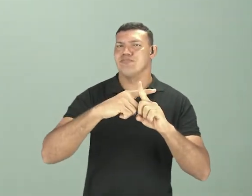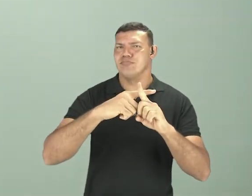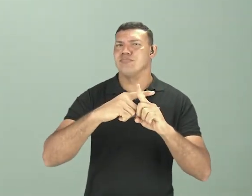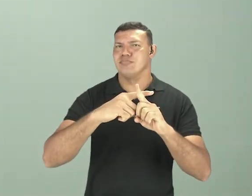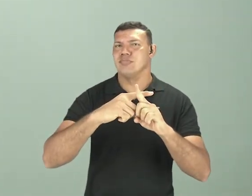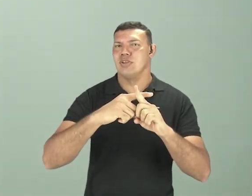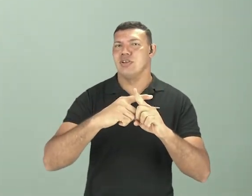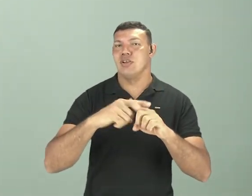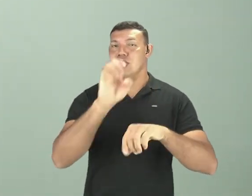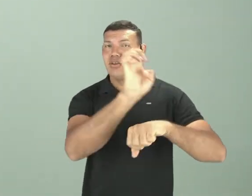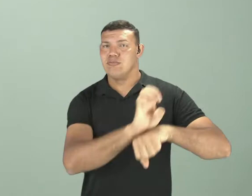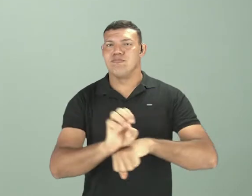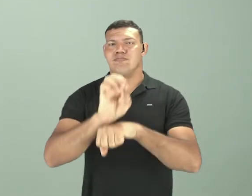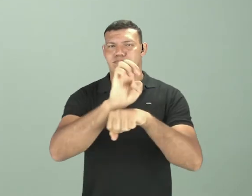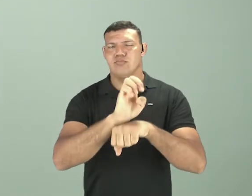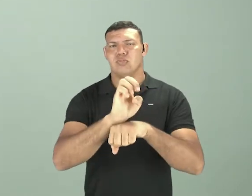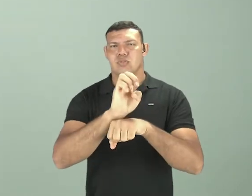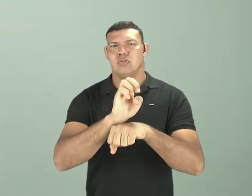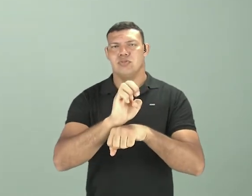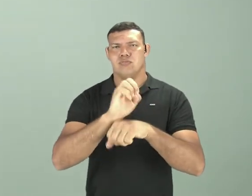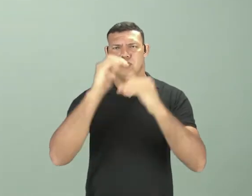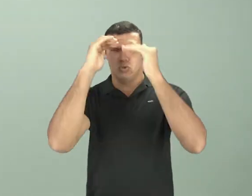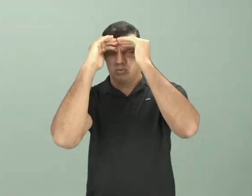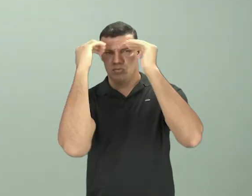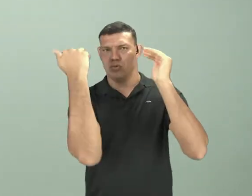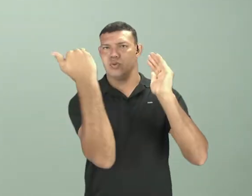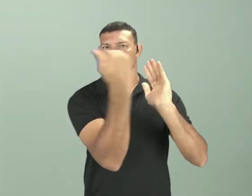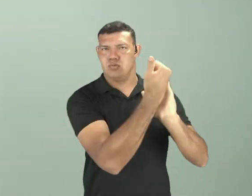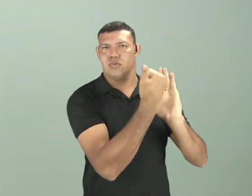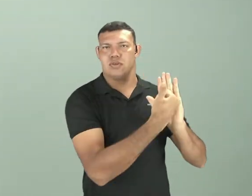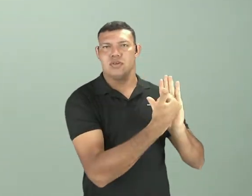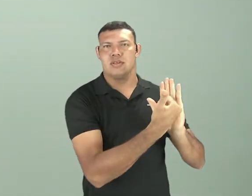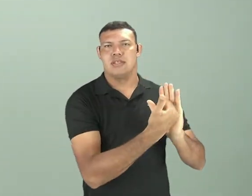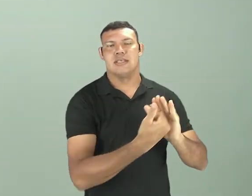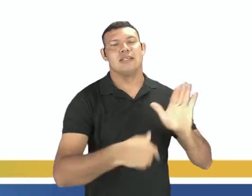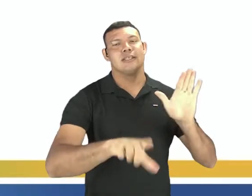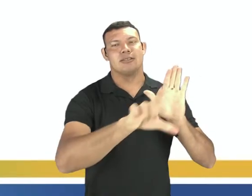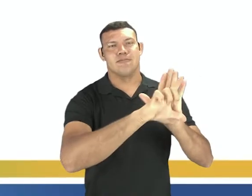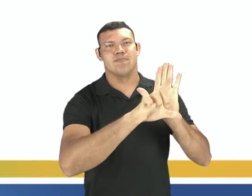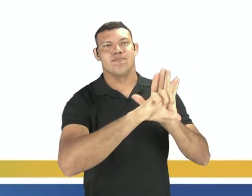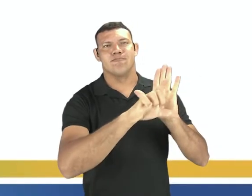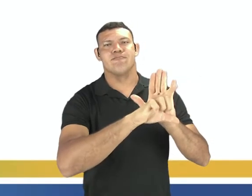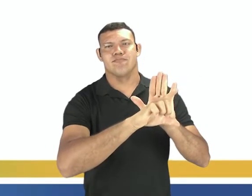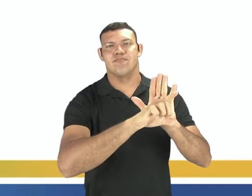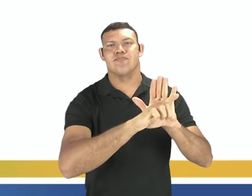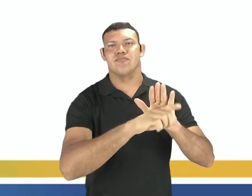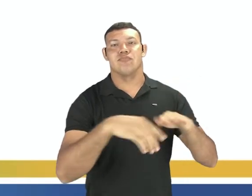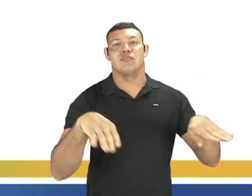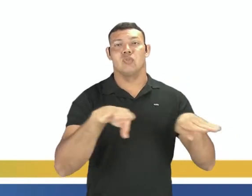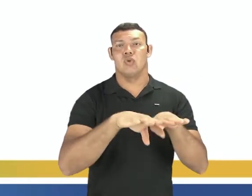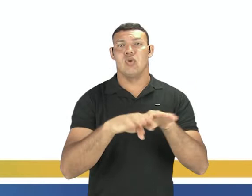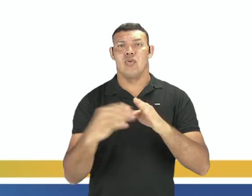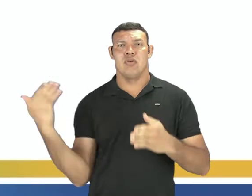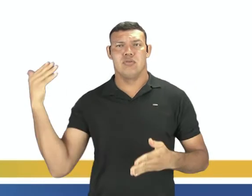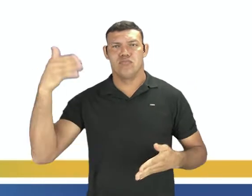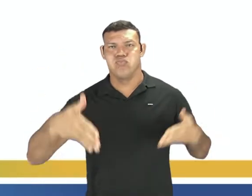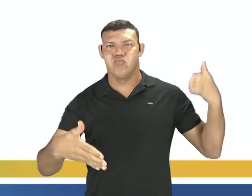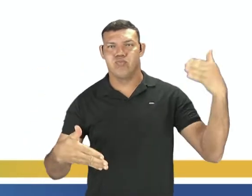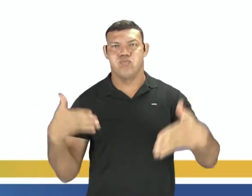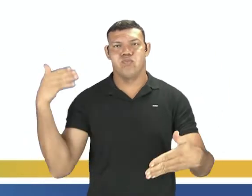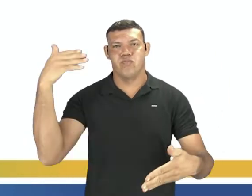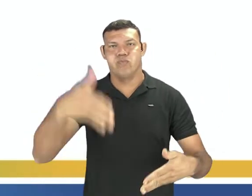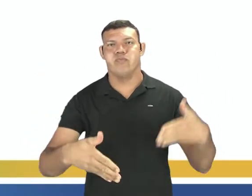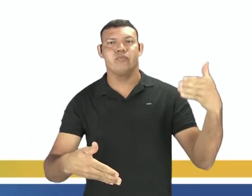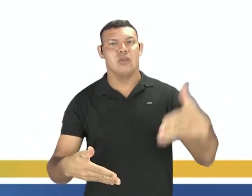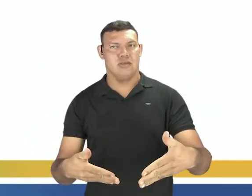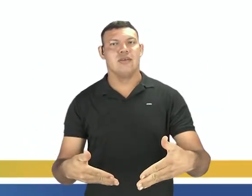essa parte. A gente tem a promulgação da lei de grande naturalização, né? Para conter